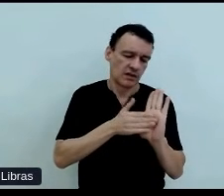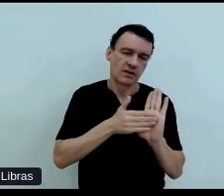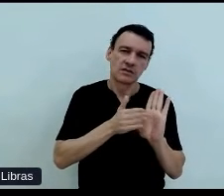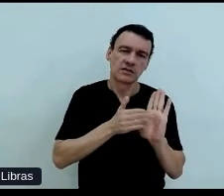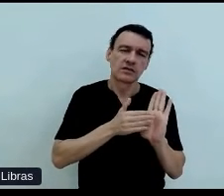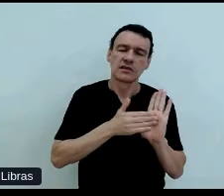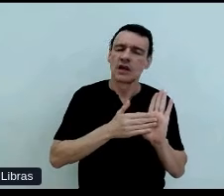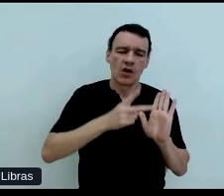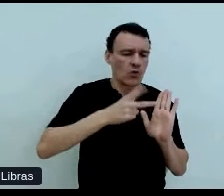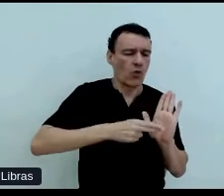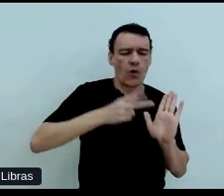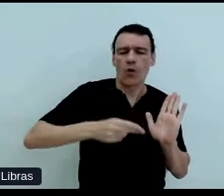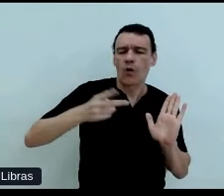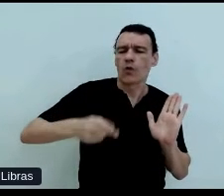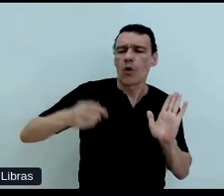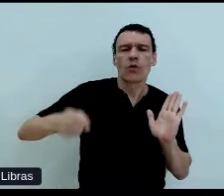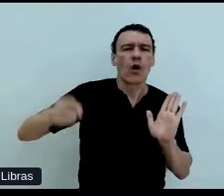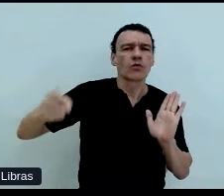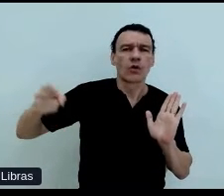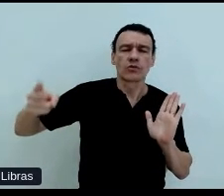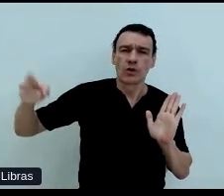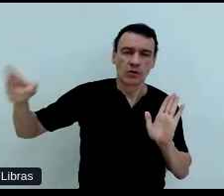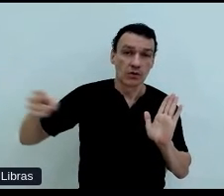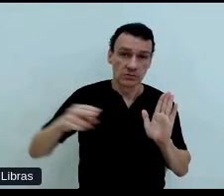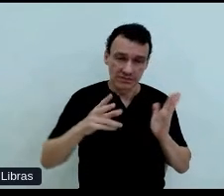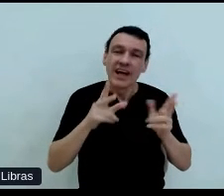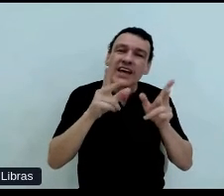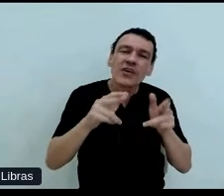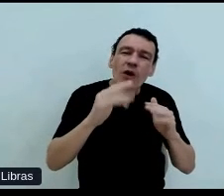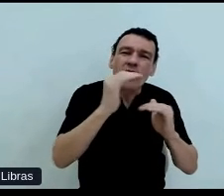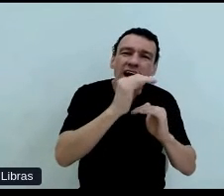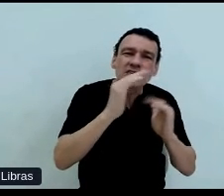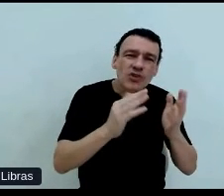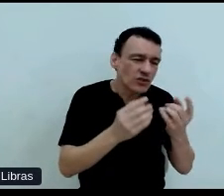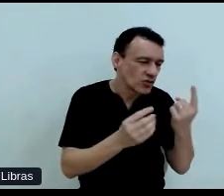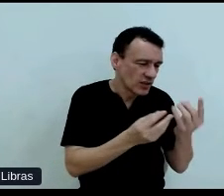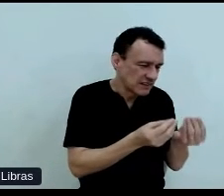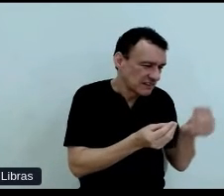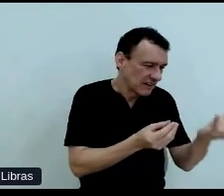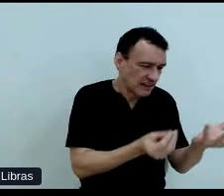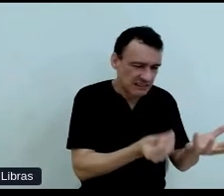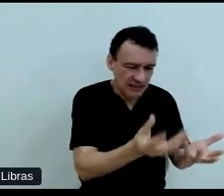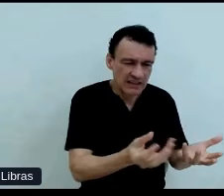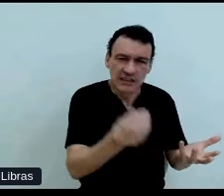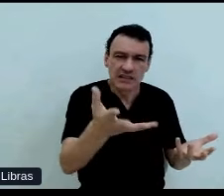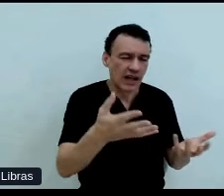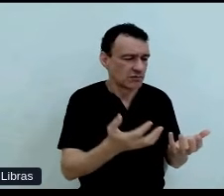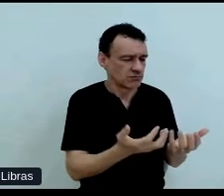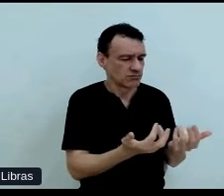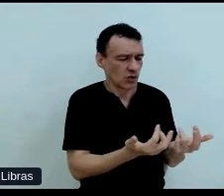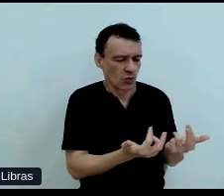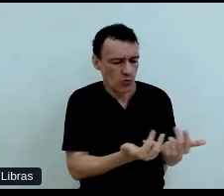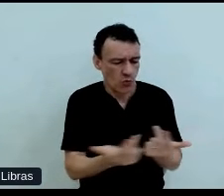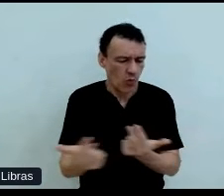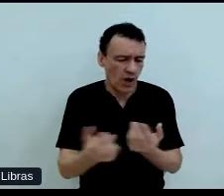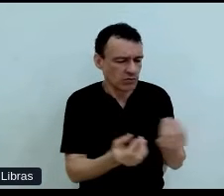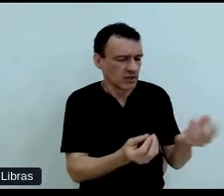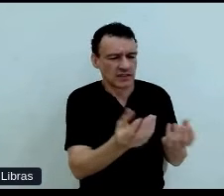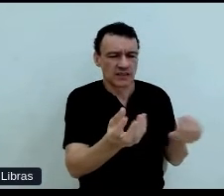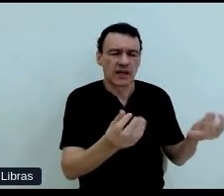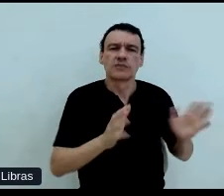a avaliação de desempenho, ela é toda circular, todo mundo parte de um mesmo lugar, sem